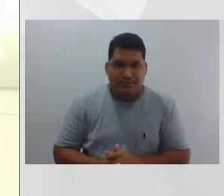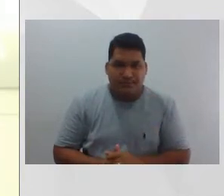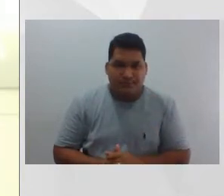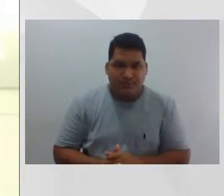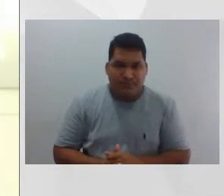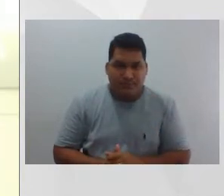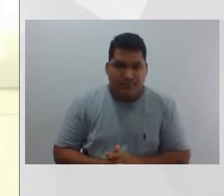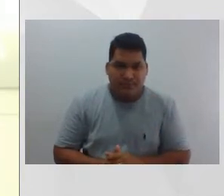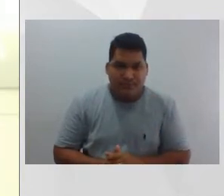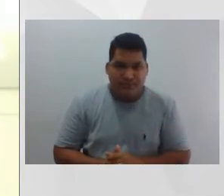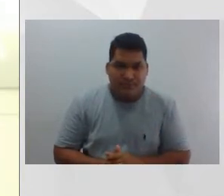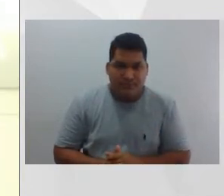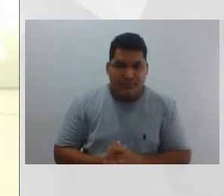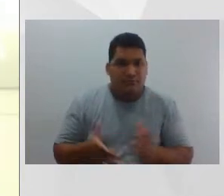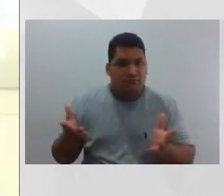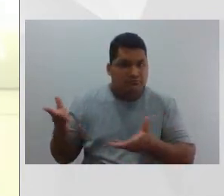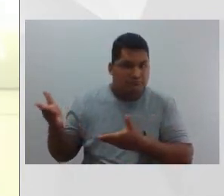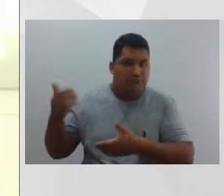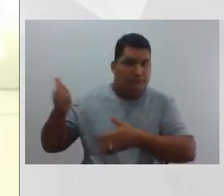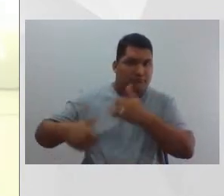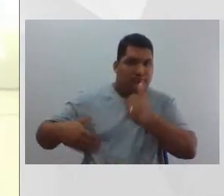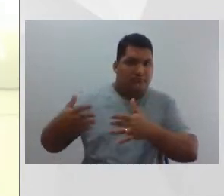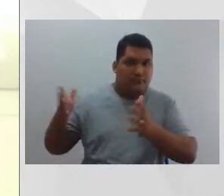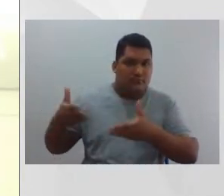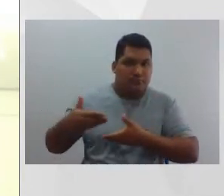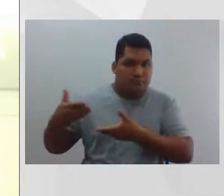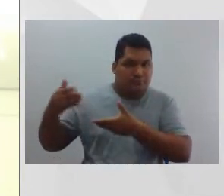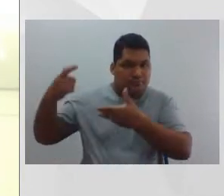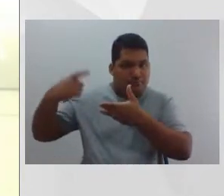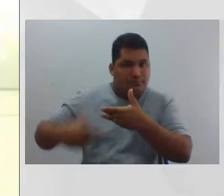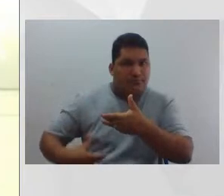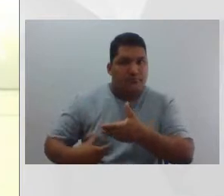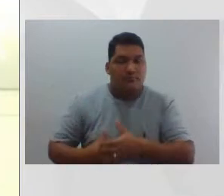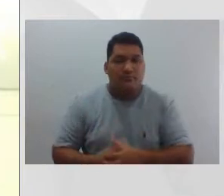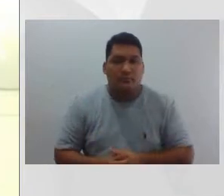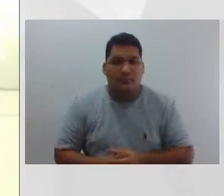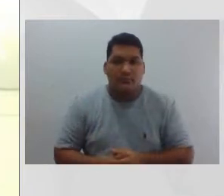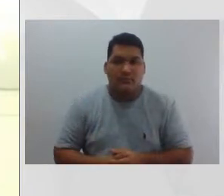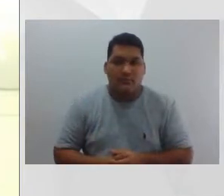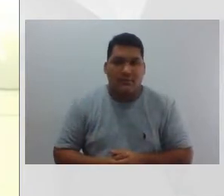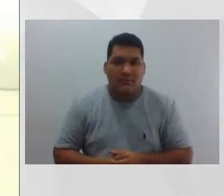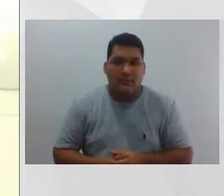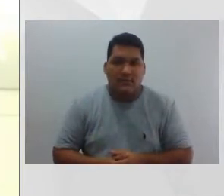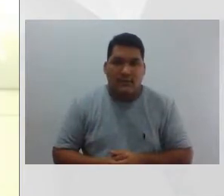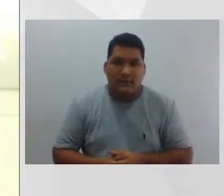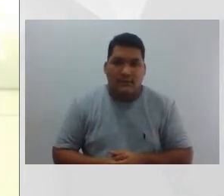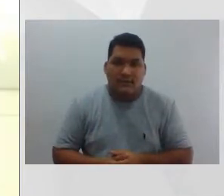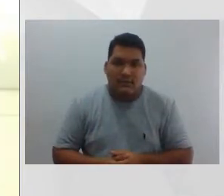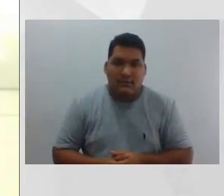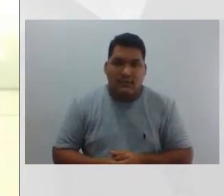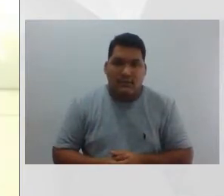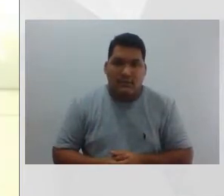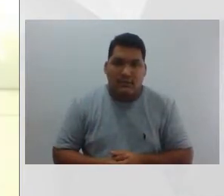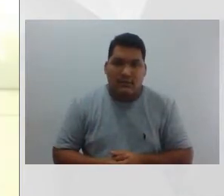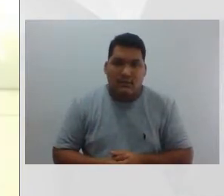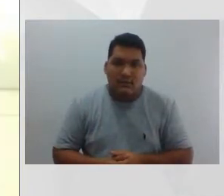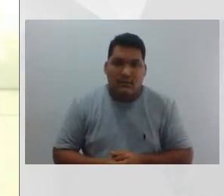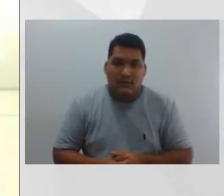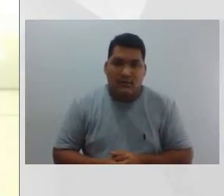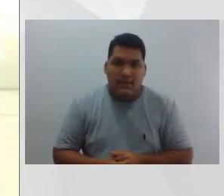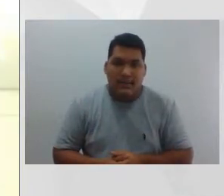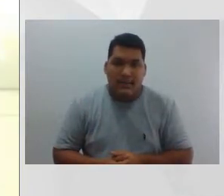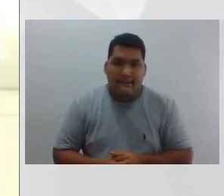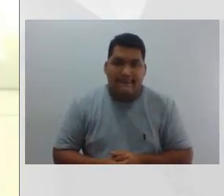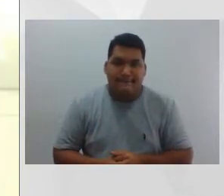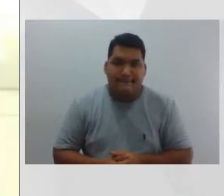fui apresentado aí pelo Bremer, né? Então, eu sou Roberto Célia Limão de Oliveira. E meu laboratório na UFPE é o Laboratório